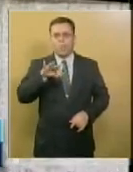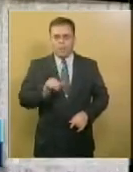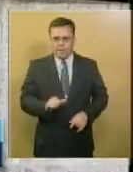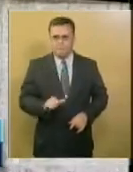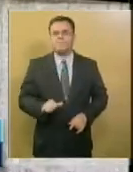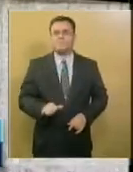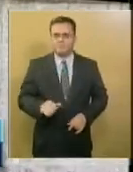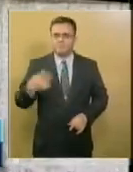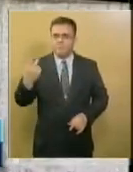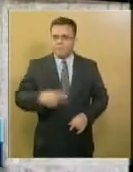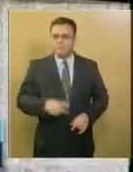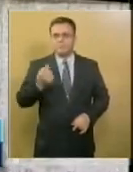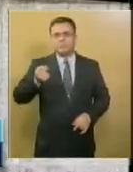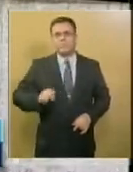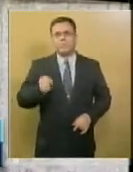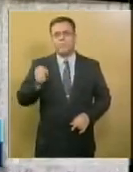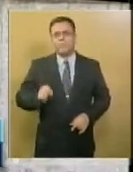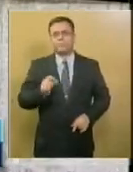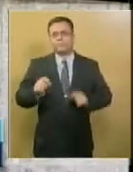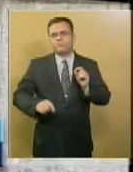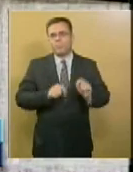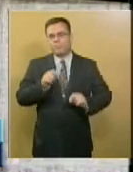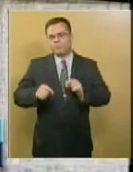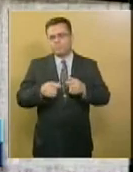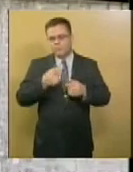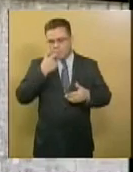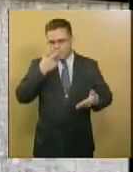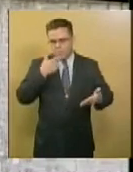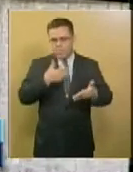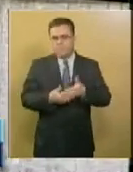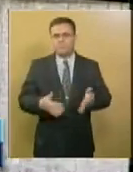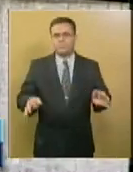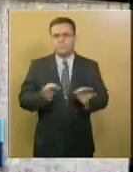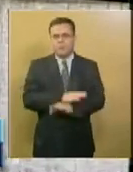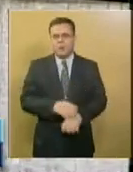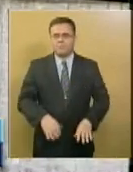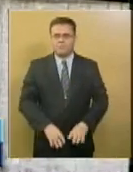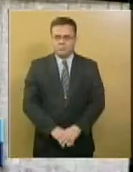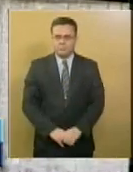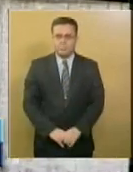capitão dos portos de Sergipe, para logo mais, depois, após a palestra.